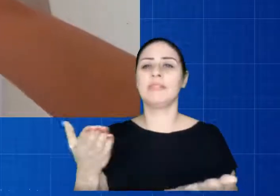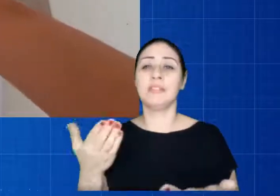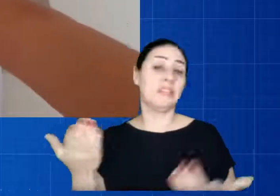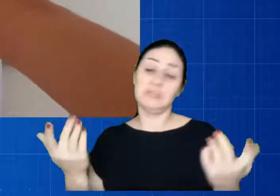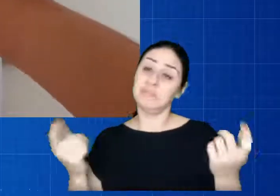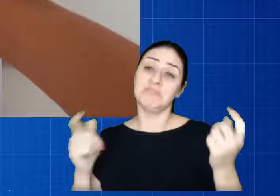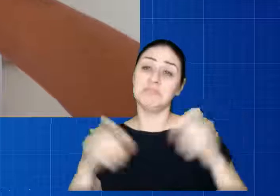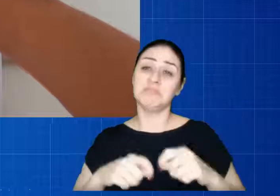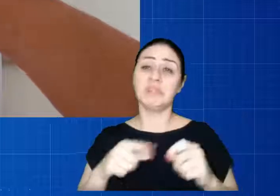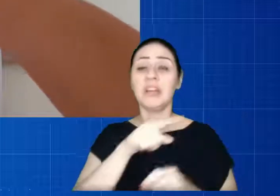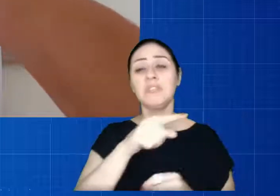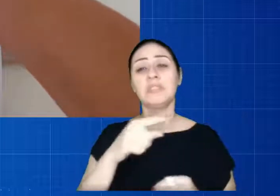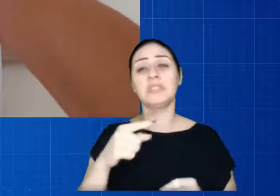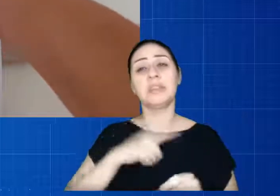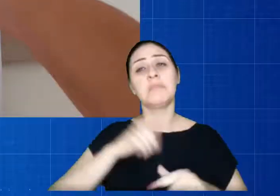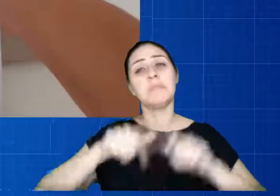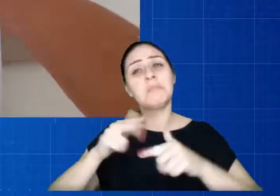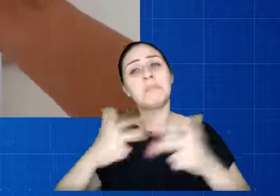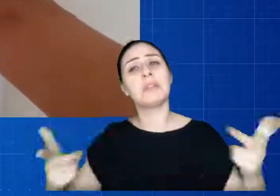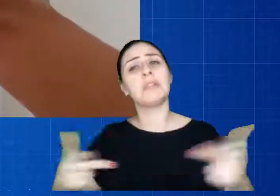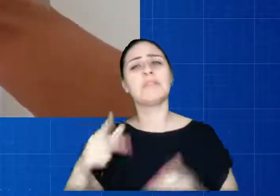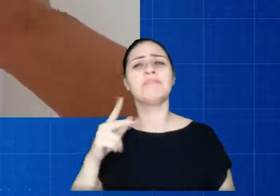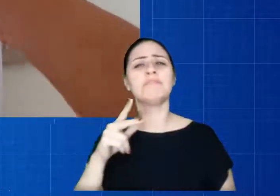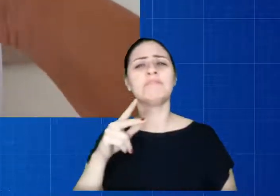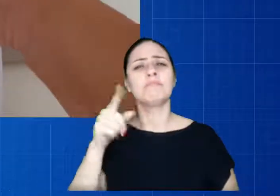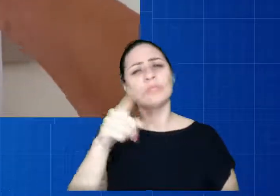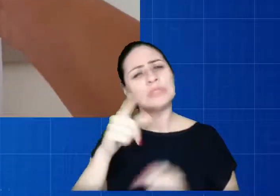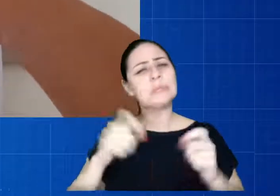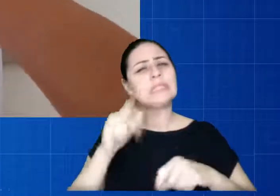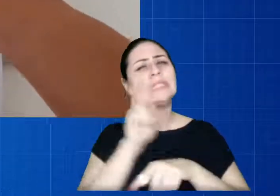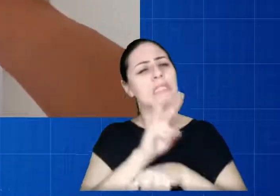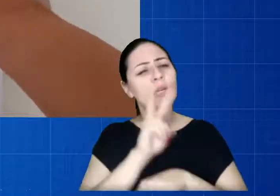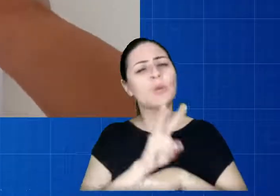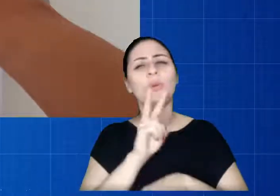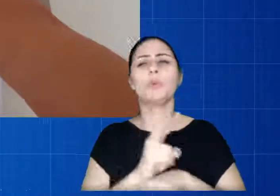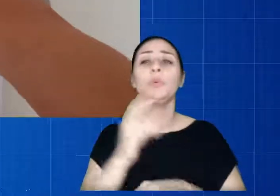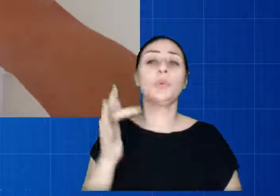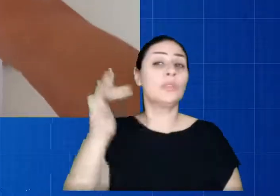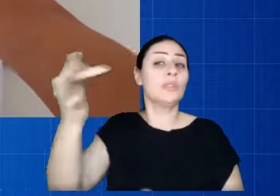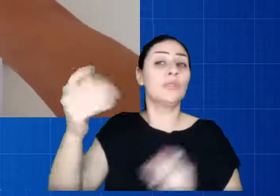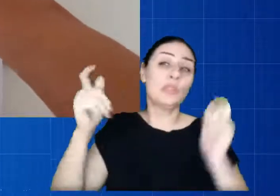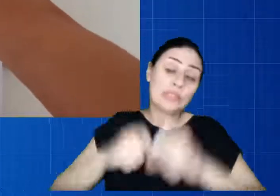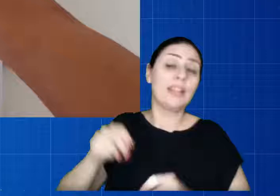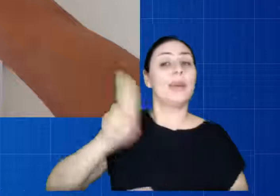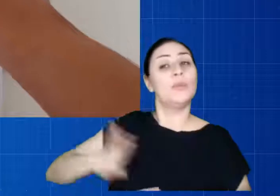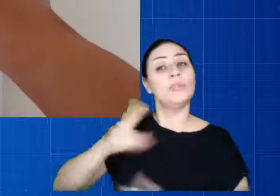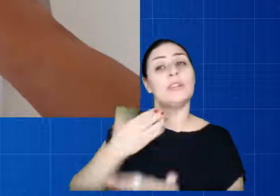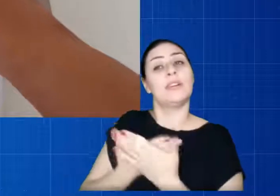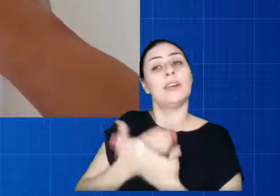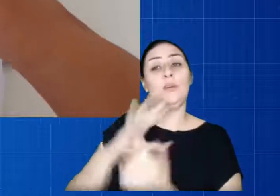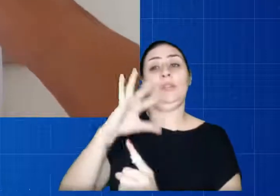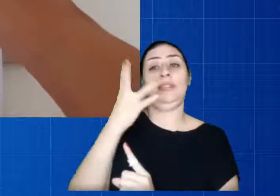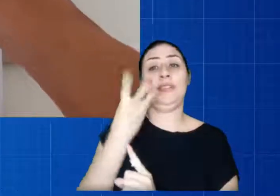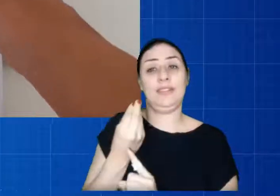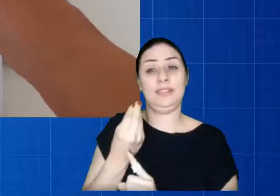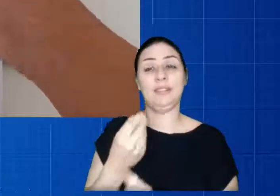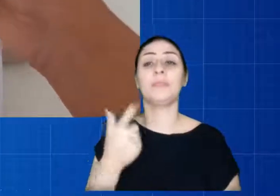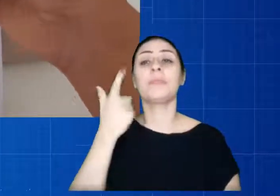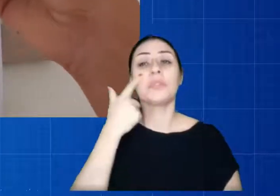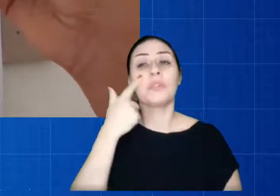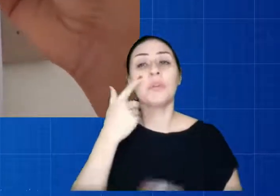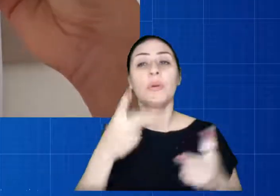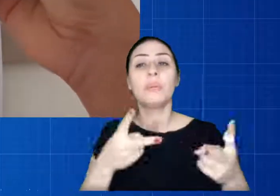reaproveitados. Então, tenha carinho com esses materiais, que você com certeza vai aproveitá-los muito nas aulas de arte. Perceba,